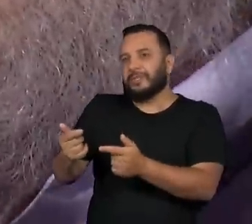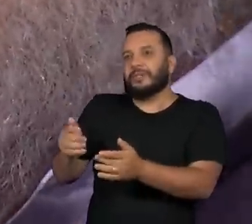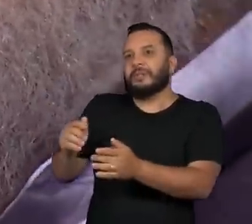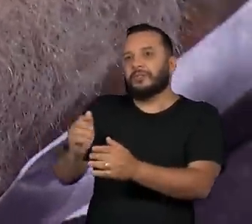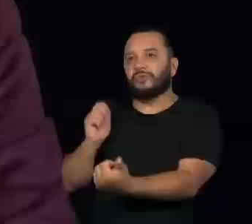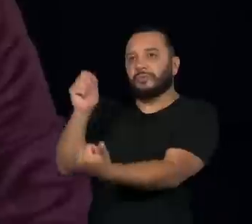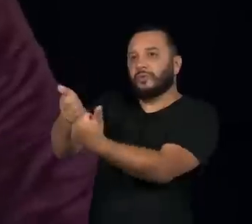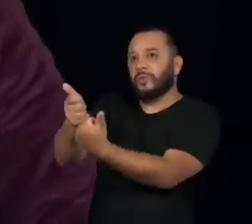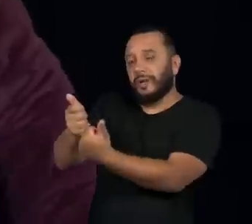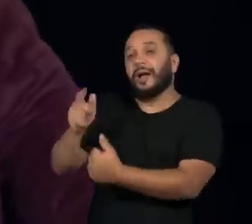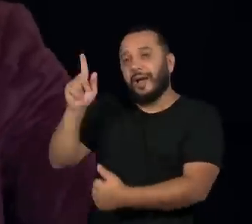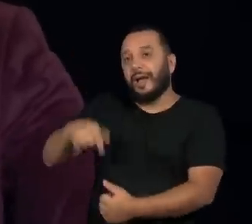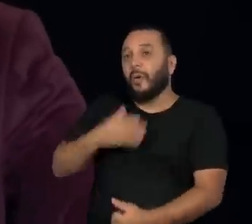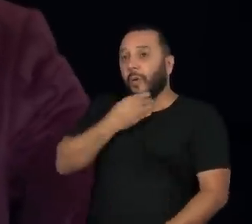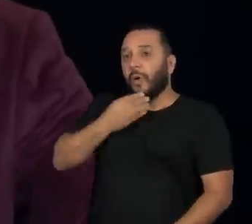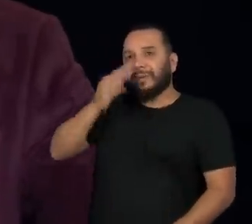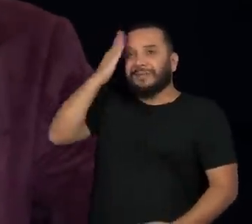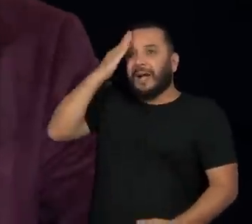sabe